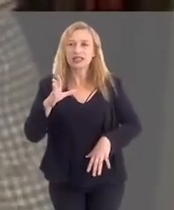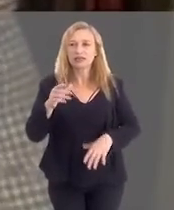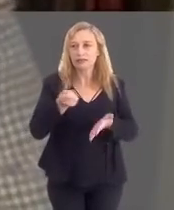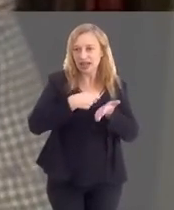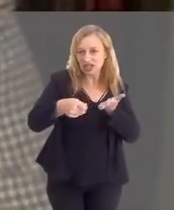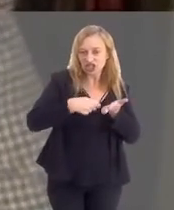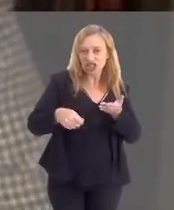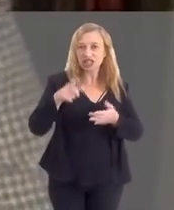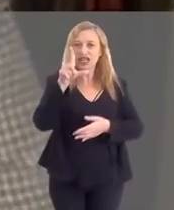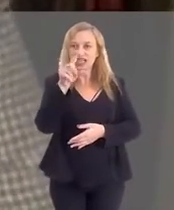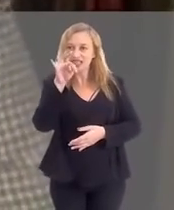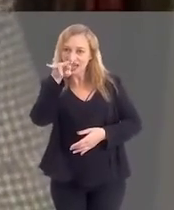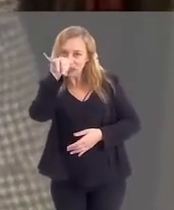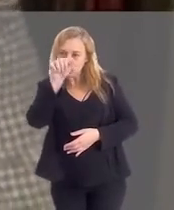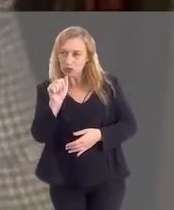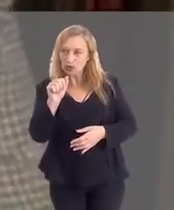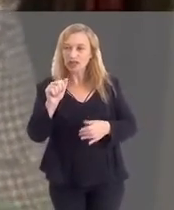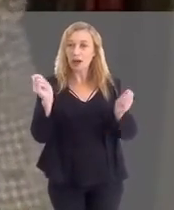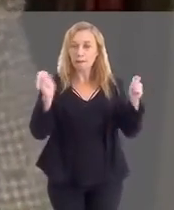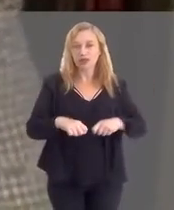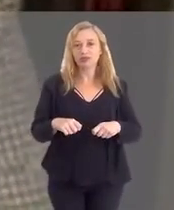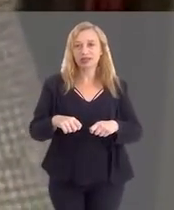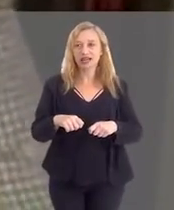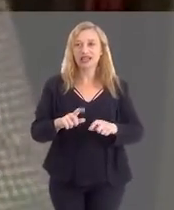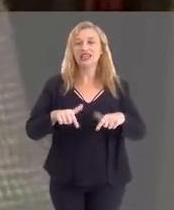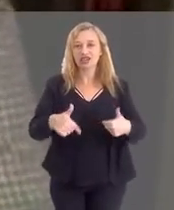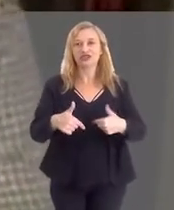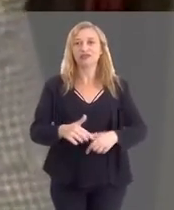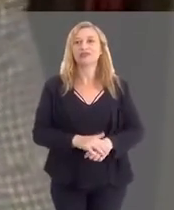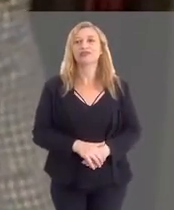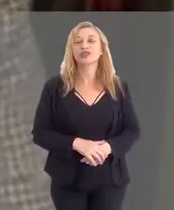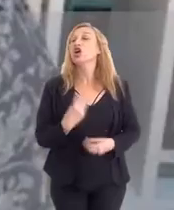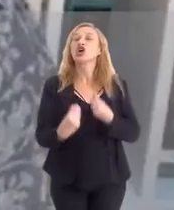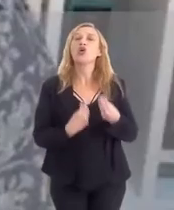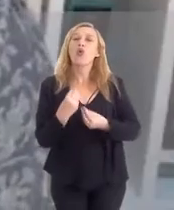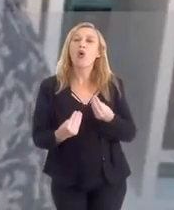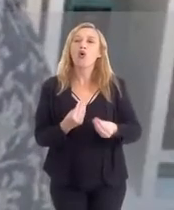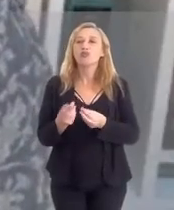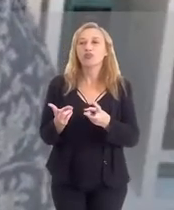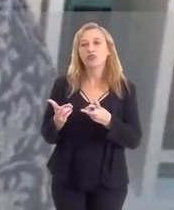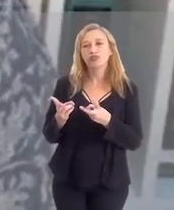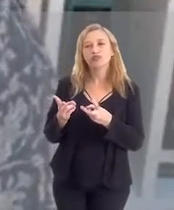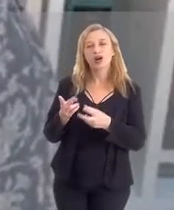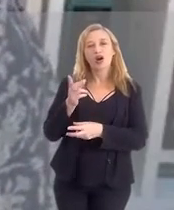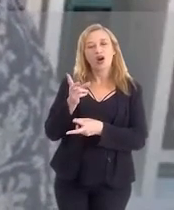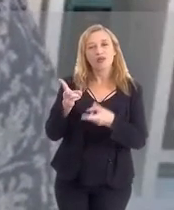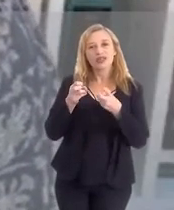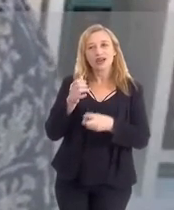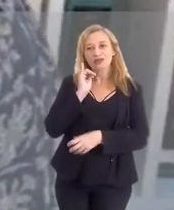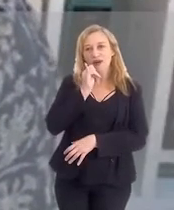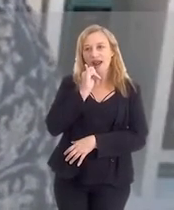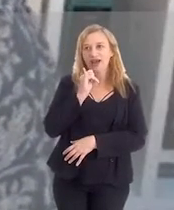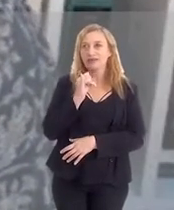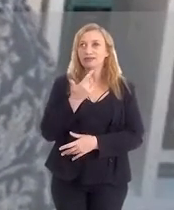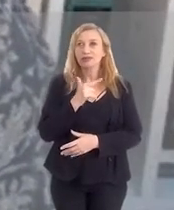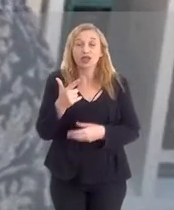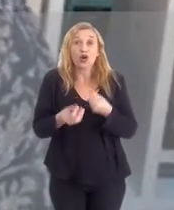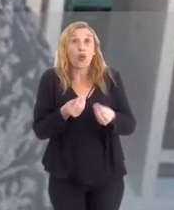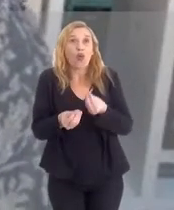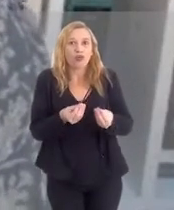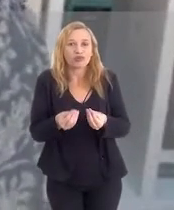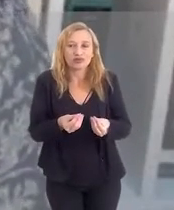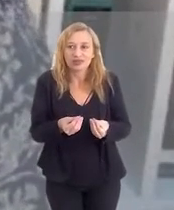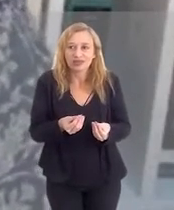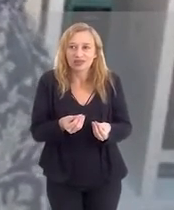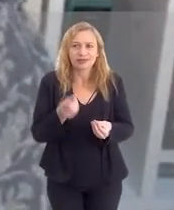pela escrita e pela literatura e pela possibilidade de publicar. E quando a gente ouve esse seu relato, não dá